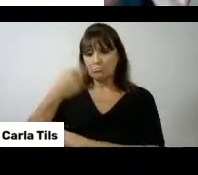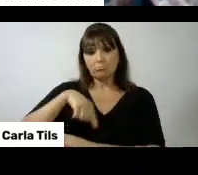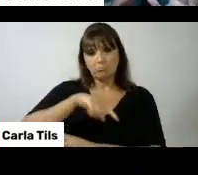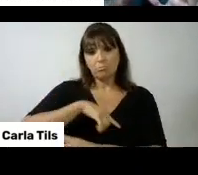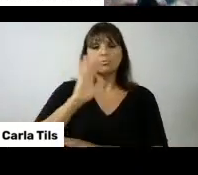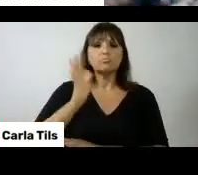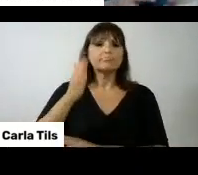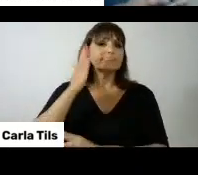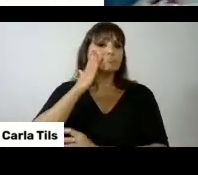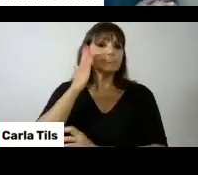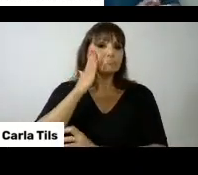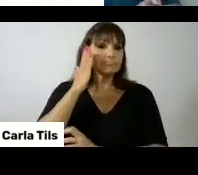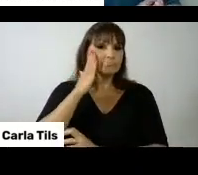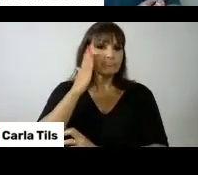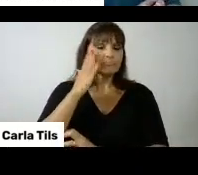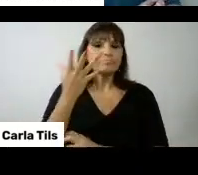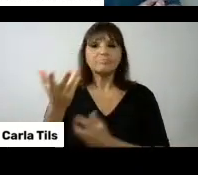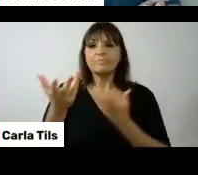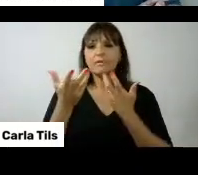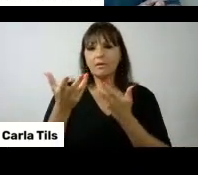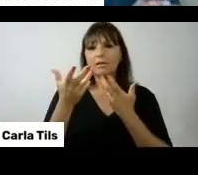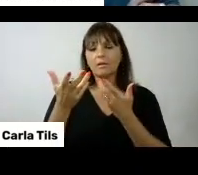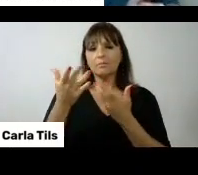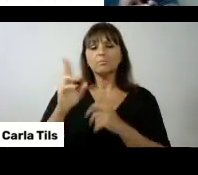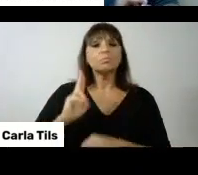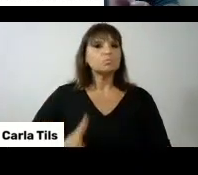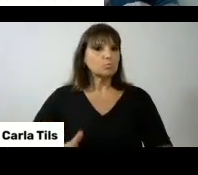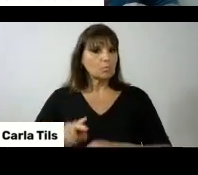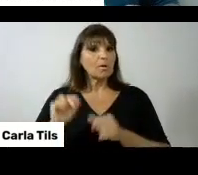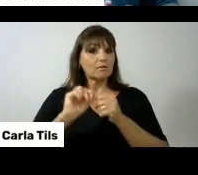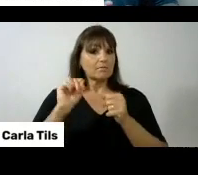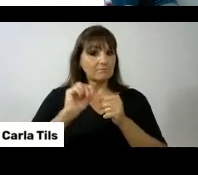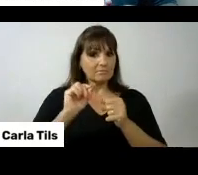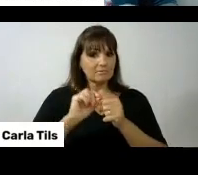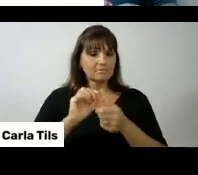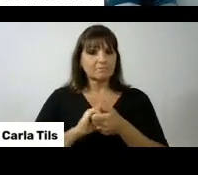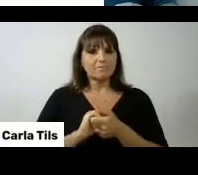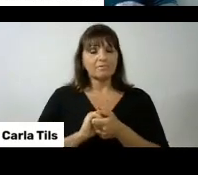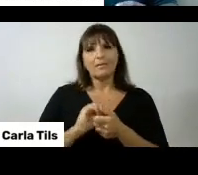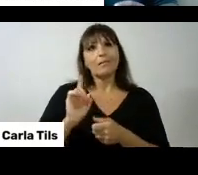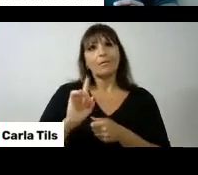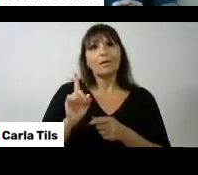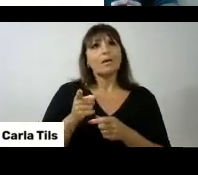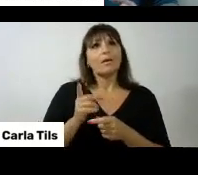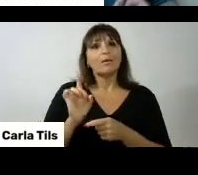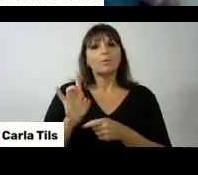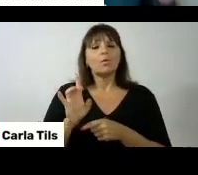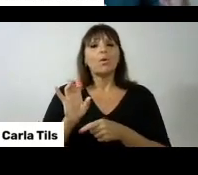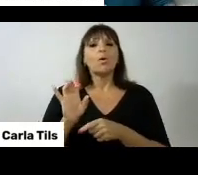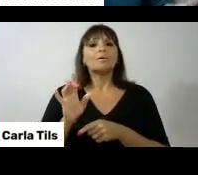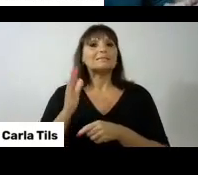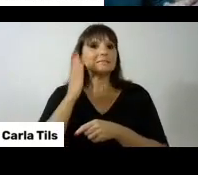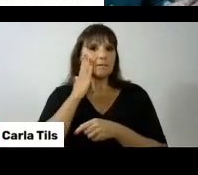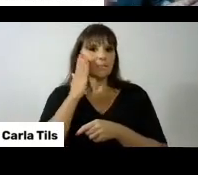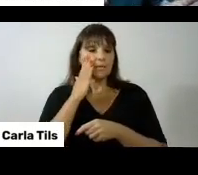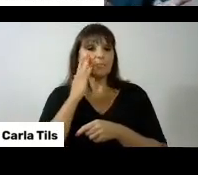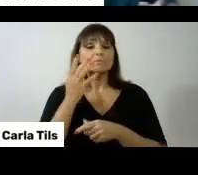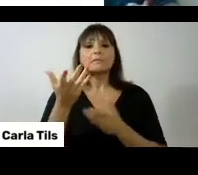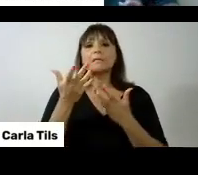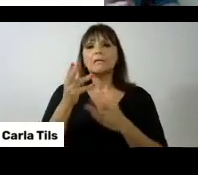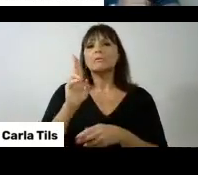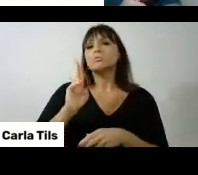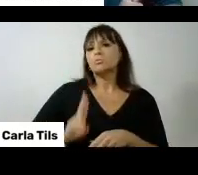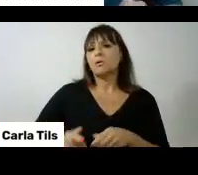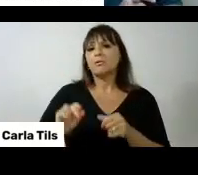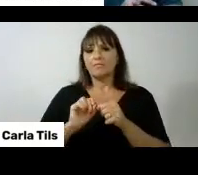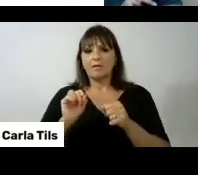que nós queremos que o usuário faça. Mas não é porque nós sabemos e nós queremos que o usuário faça algo que de fato